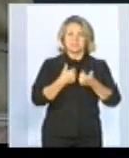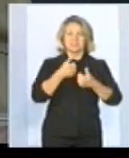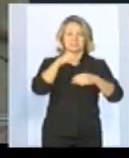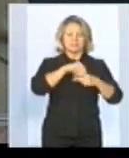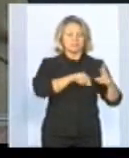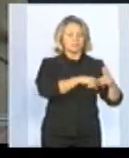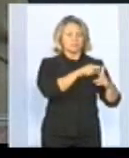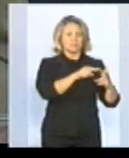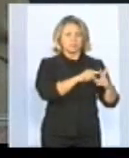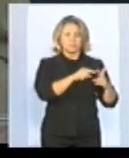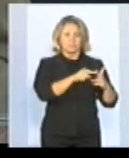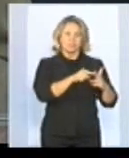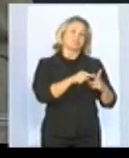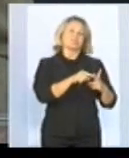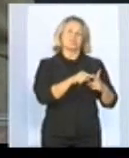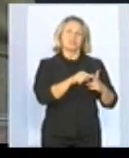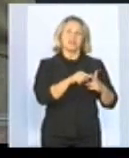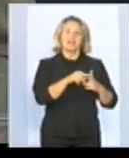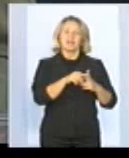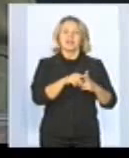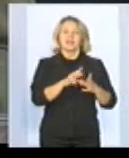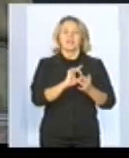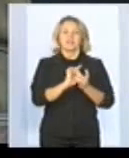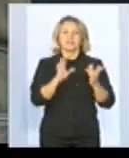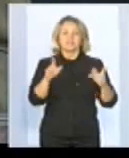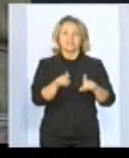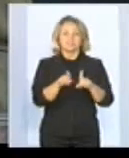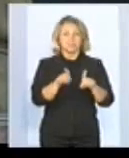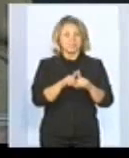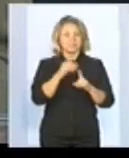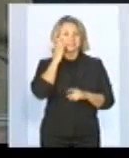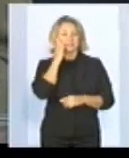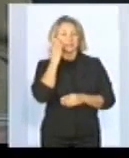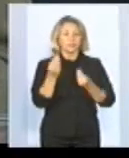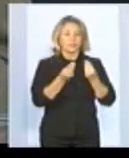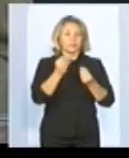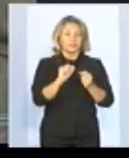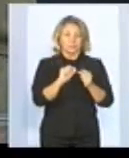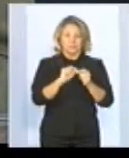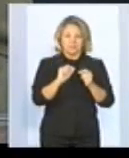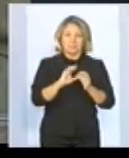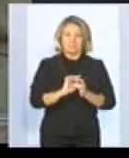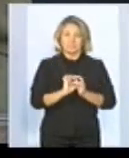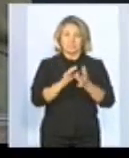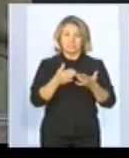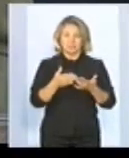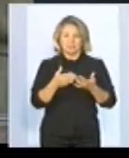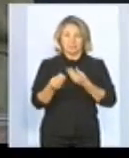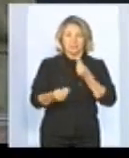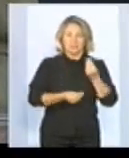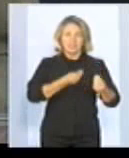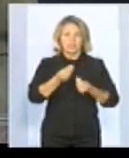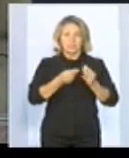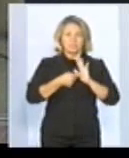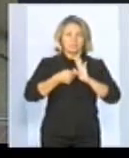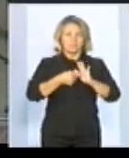players. A regulação precisava, em certa medida, endereçar essa questão, e a liberação é uma das formas de endereçar essa